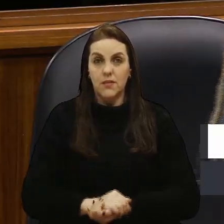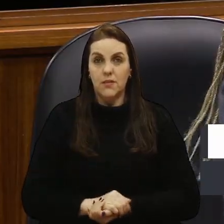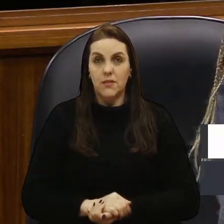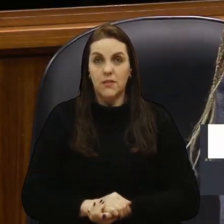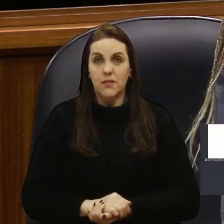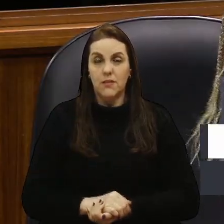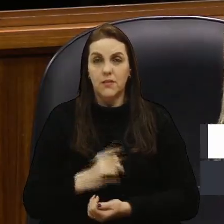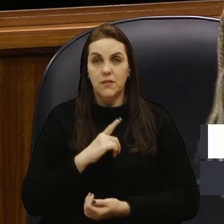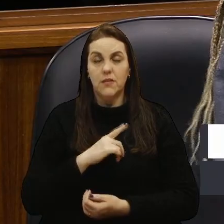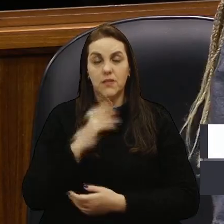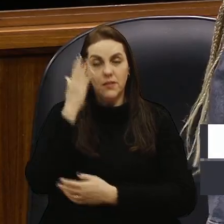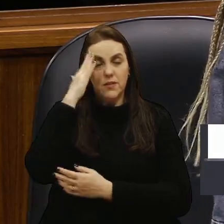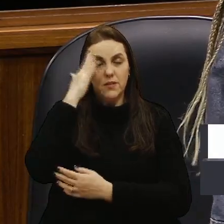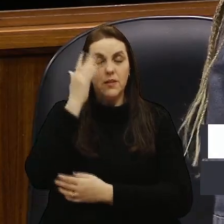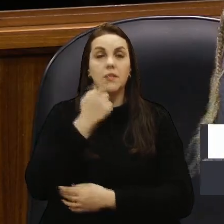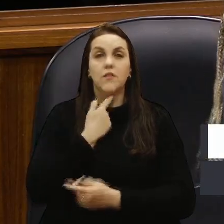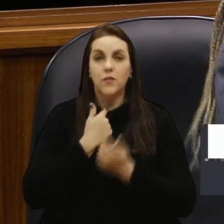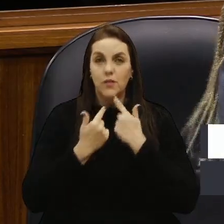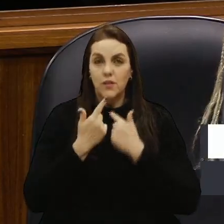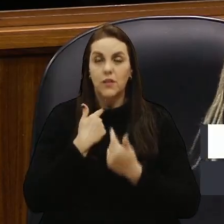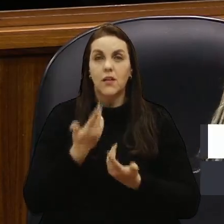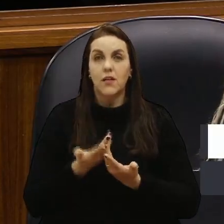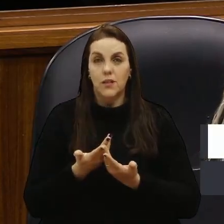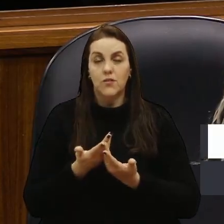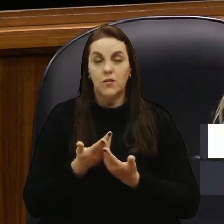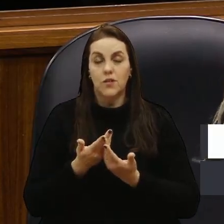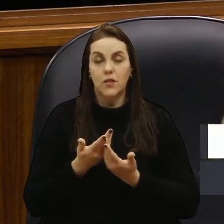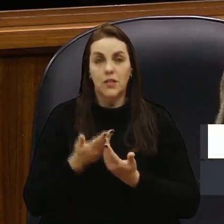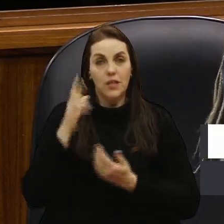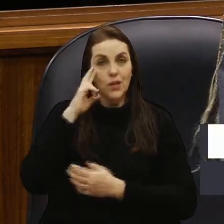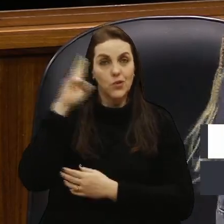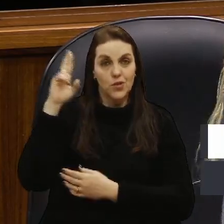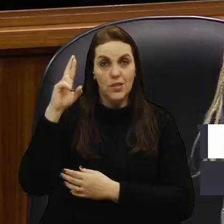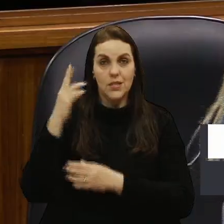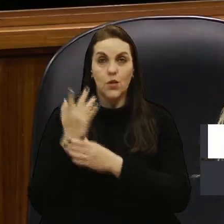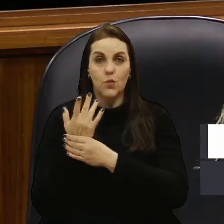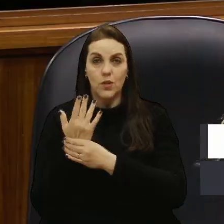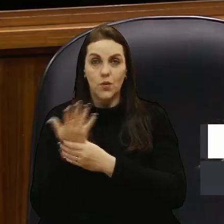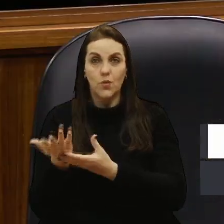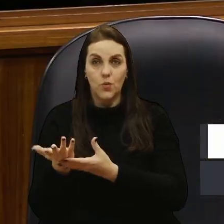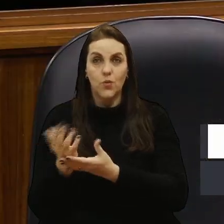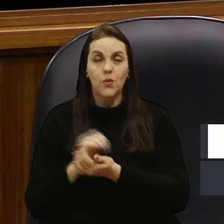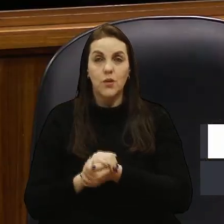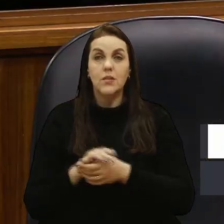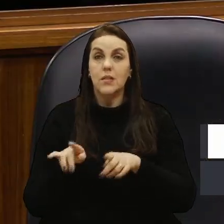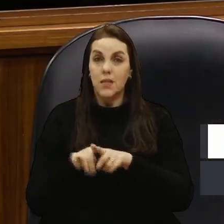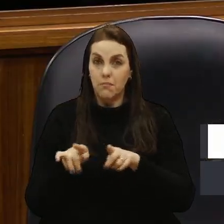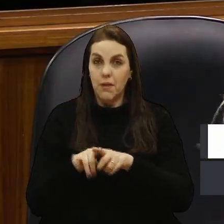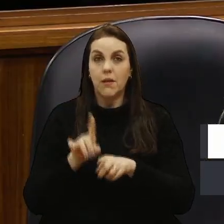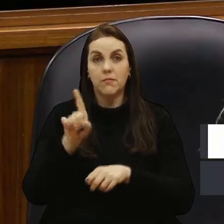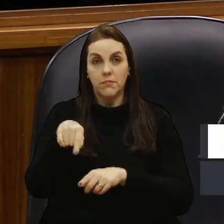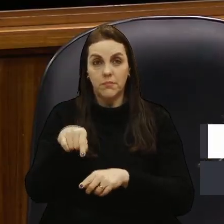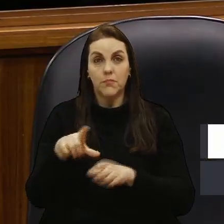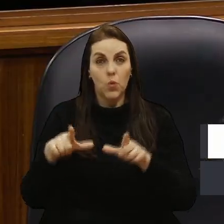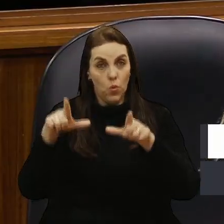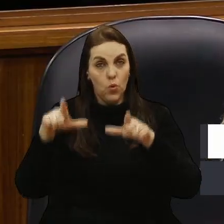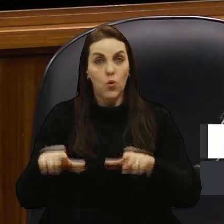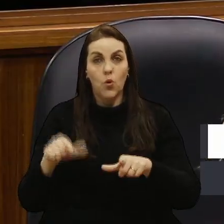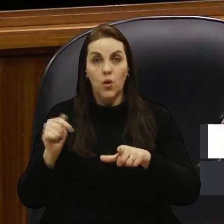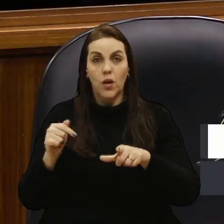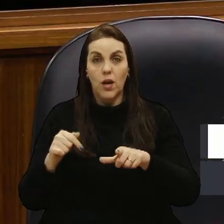há vontade, por parte da direção da URGS, que a URGS também seja um local